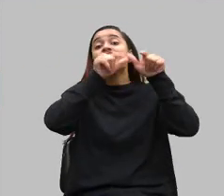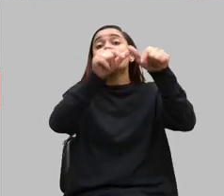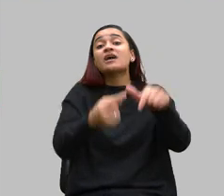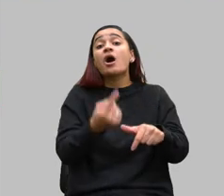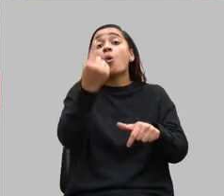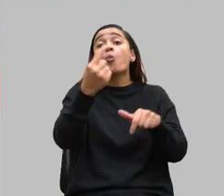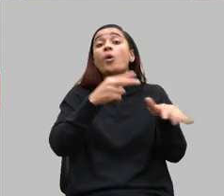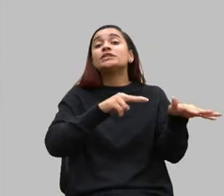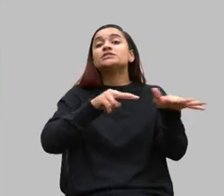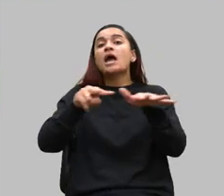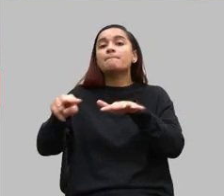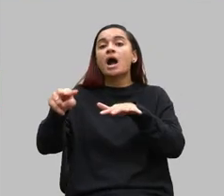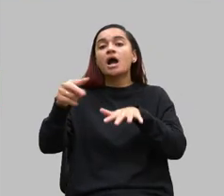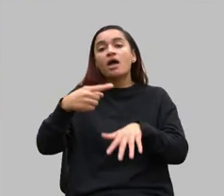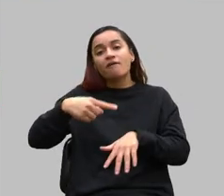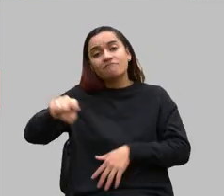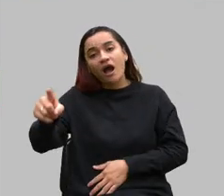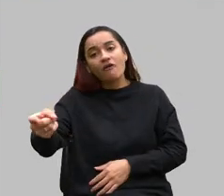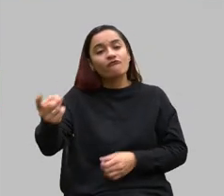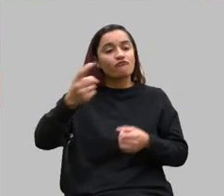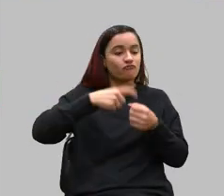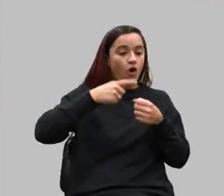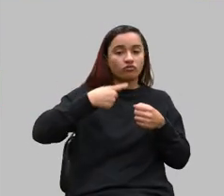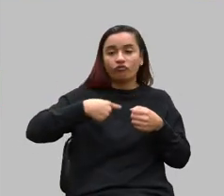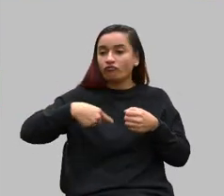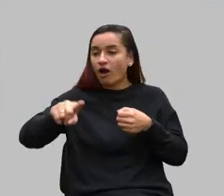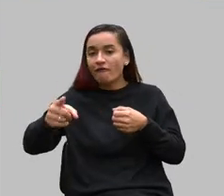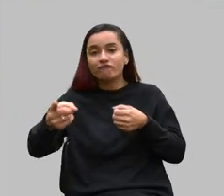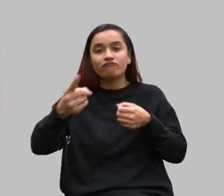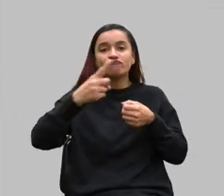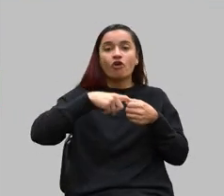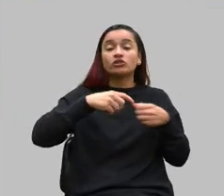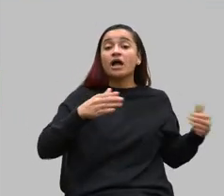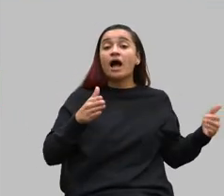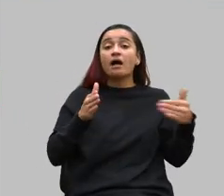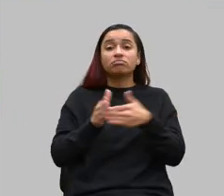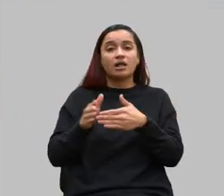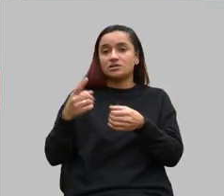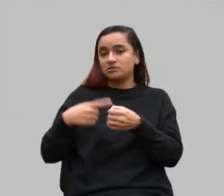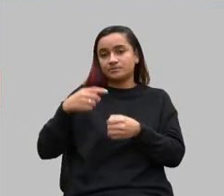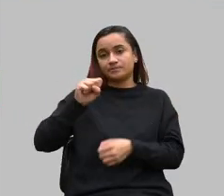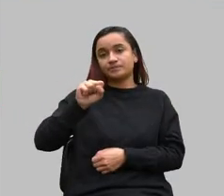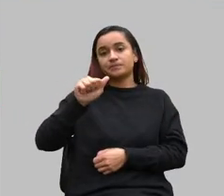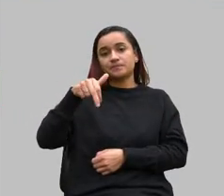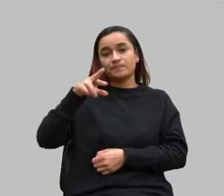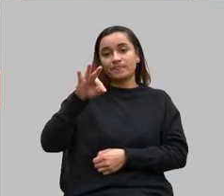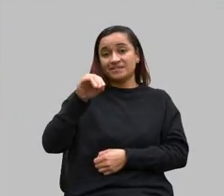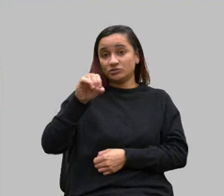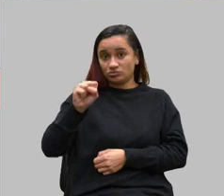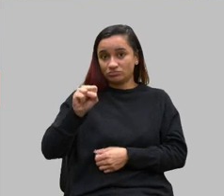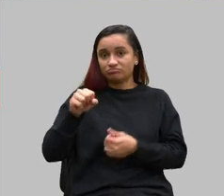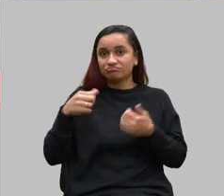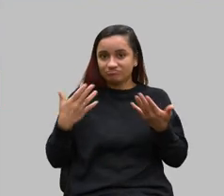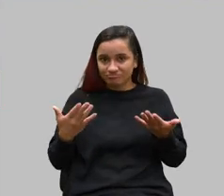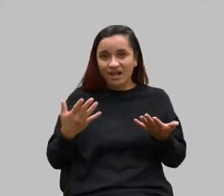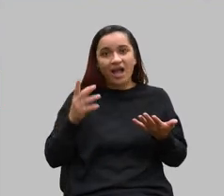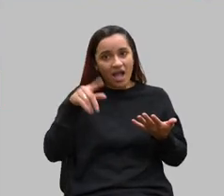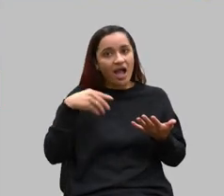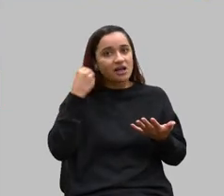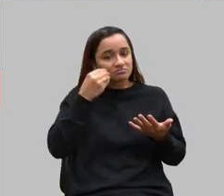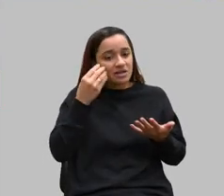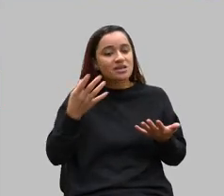pro Porto de Santos Então essa é a realidade que nós estamos vivendo nós